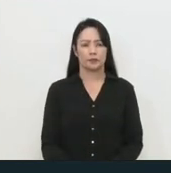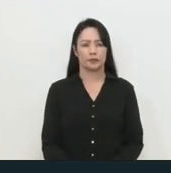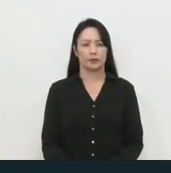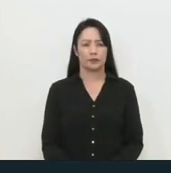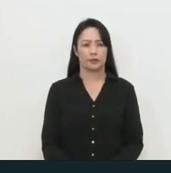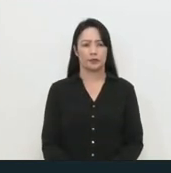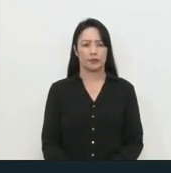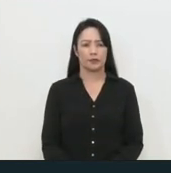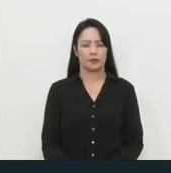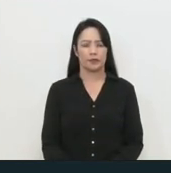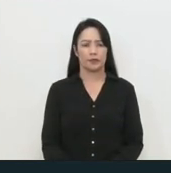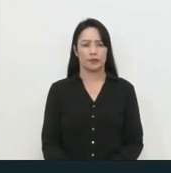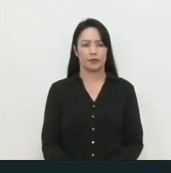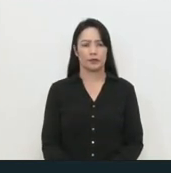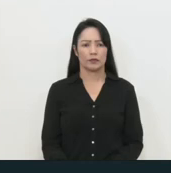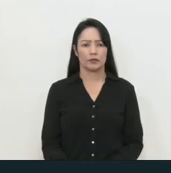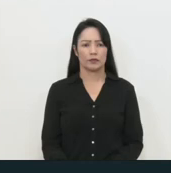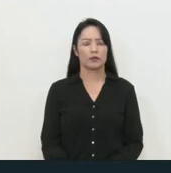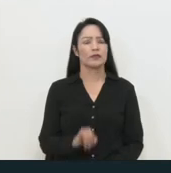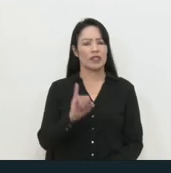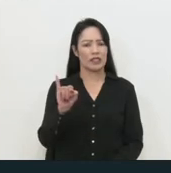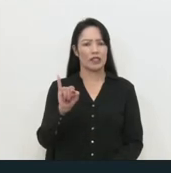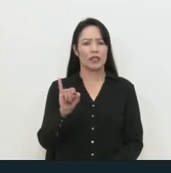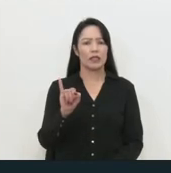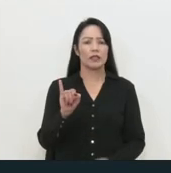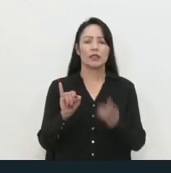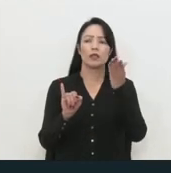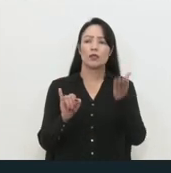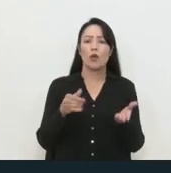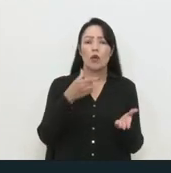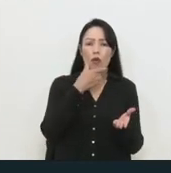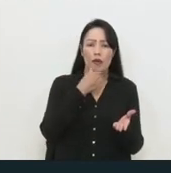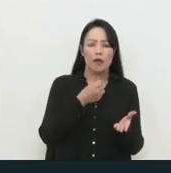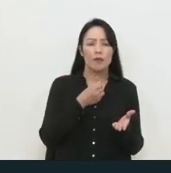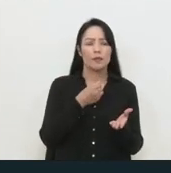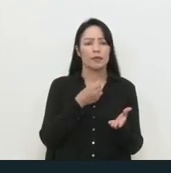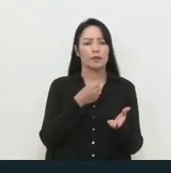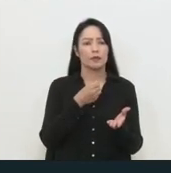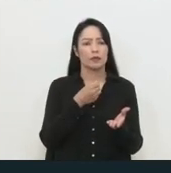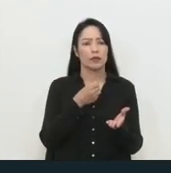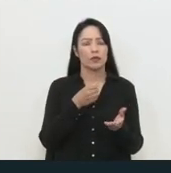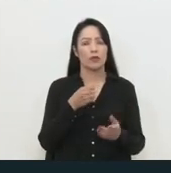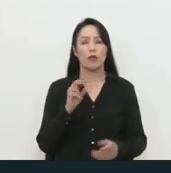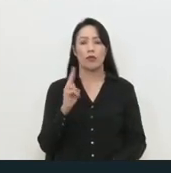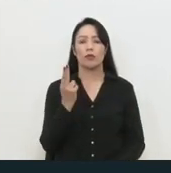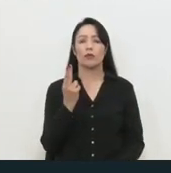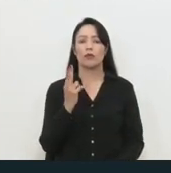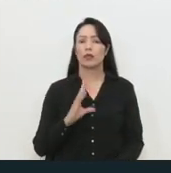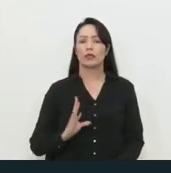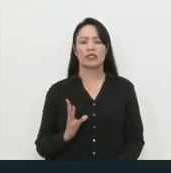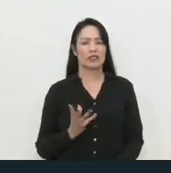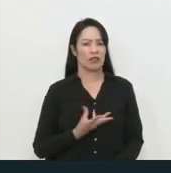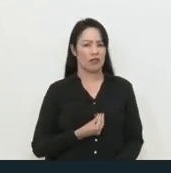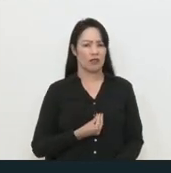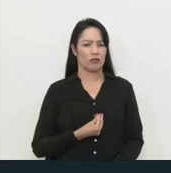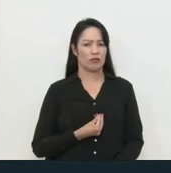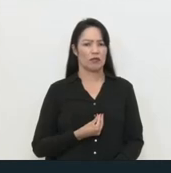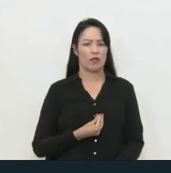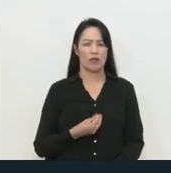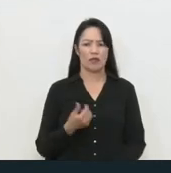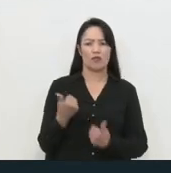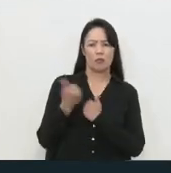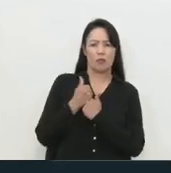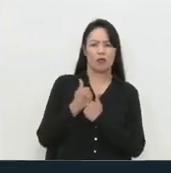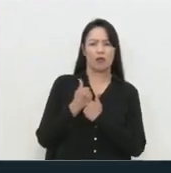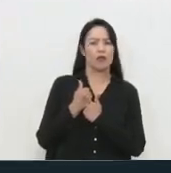essas esses homens ou esses trans estão tomando meu lugar não toma